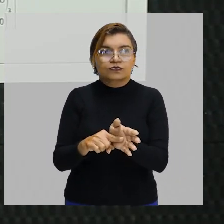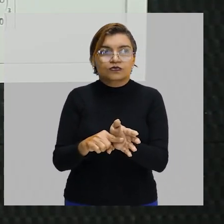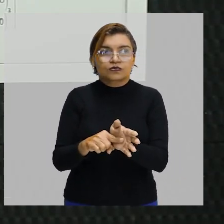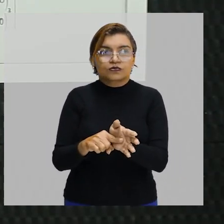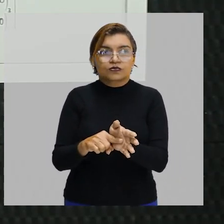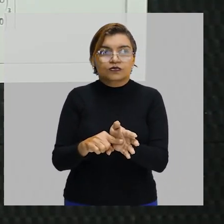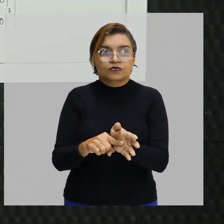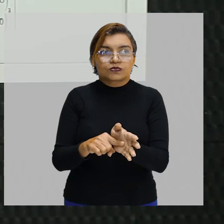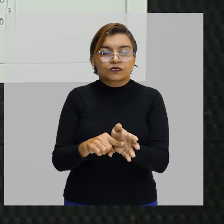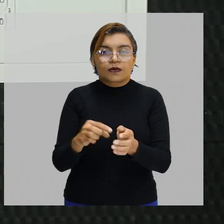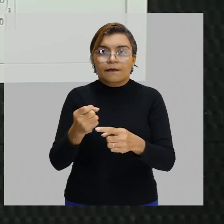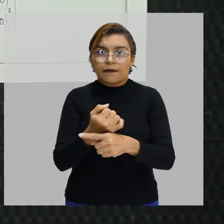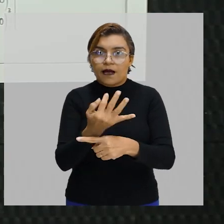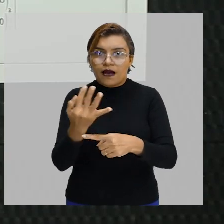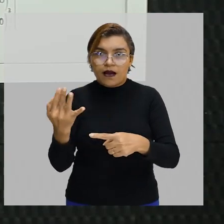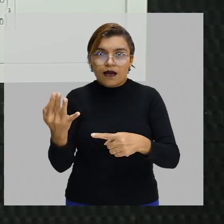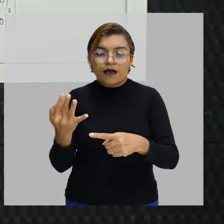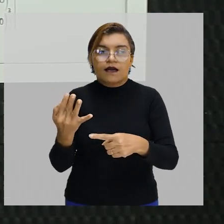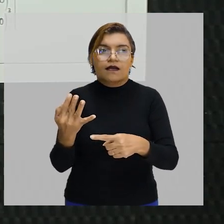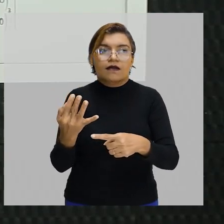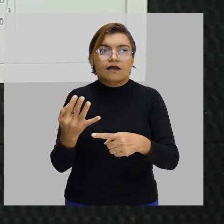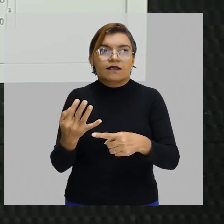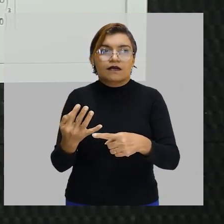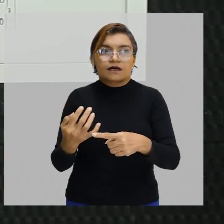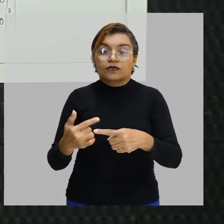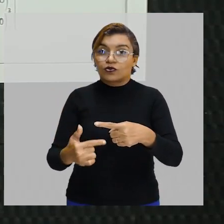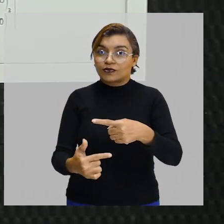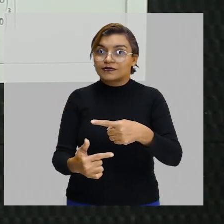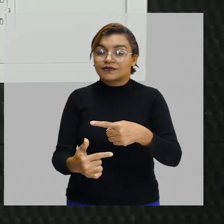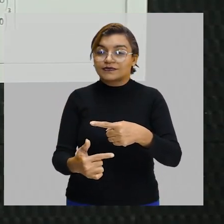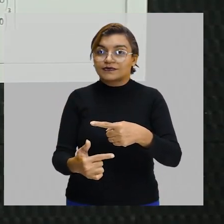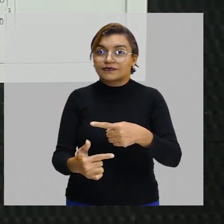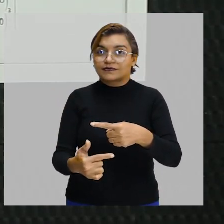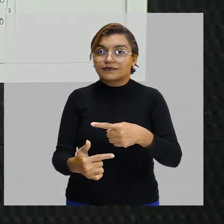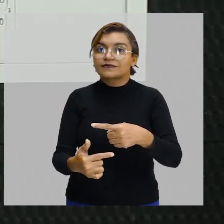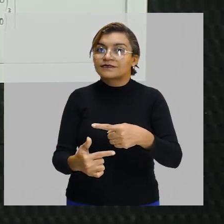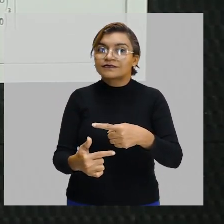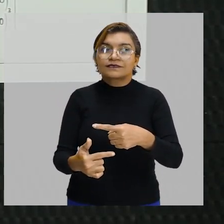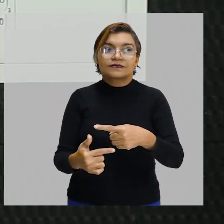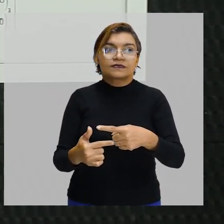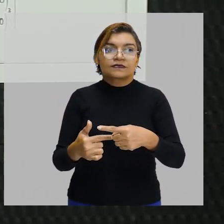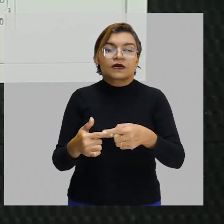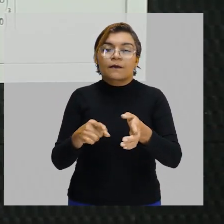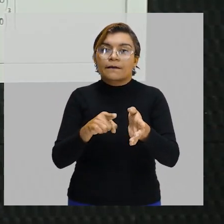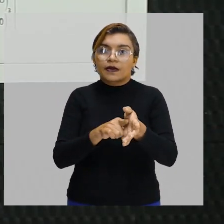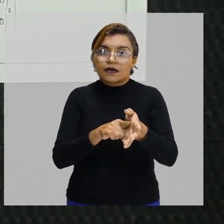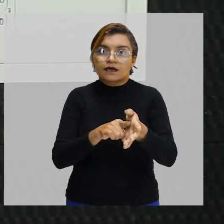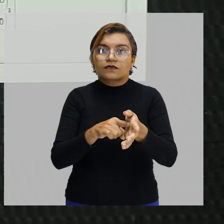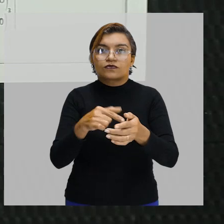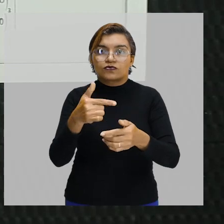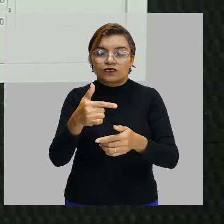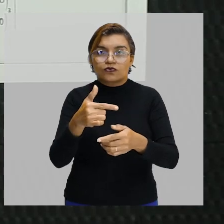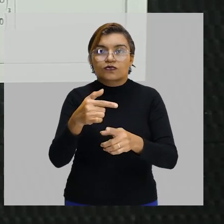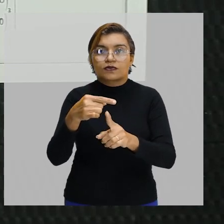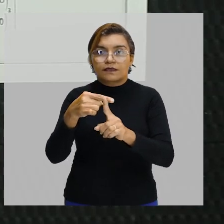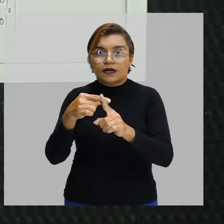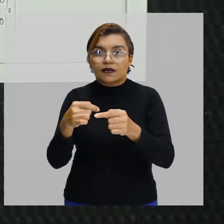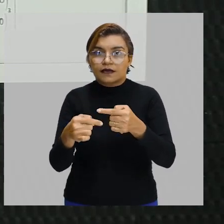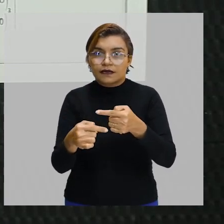sobre 2 multiplicado por A dá 2. Certo? Então, quais são os valores de